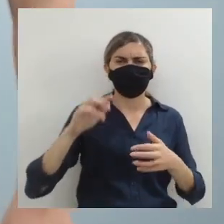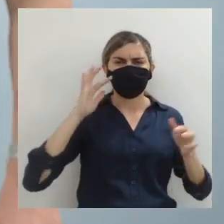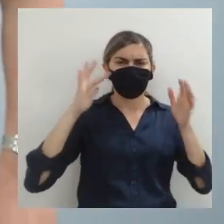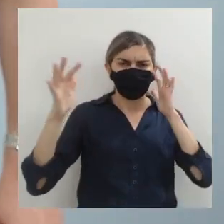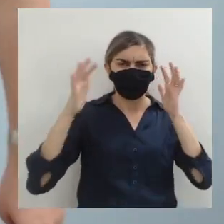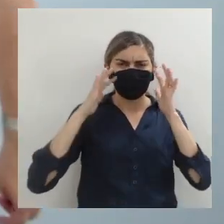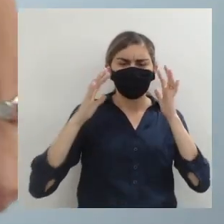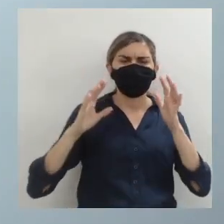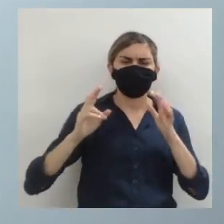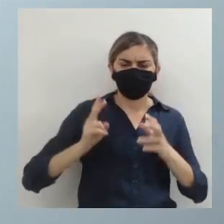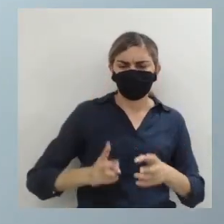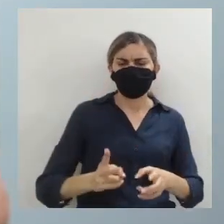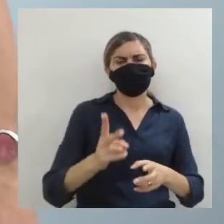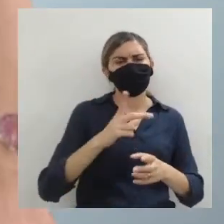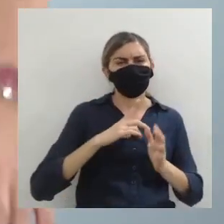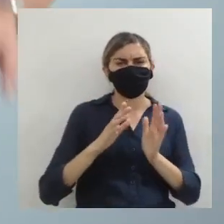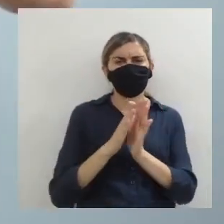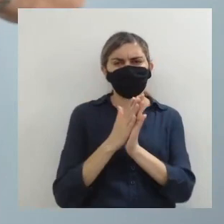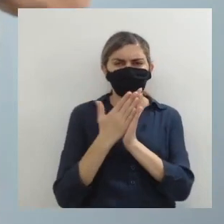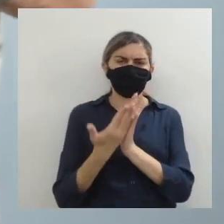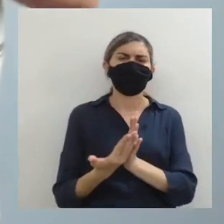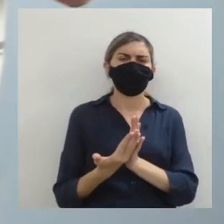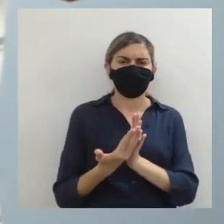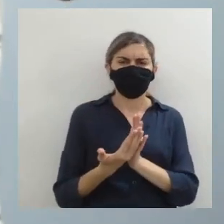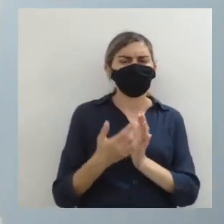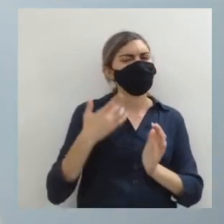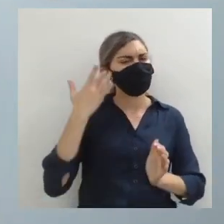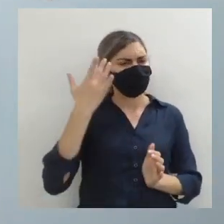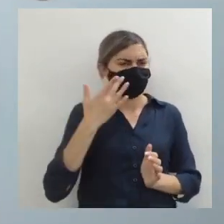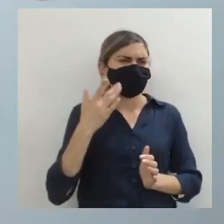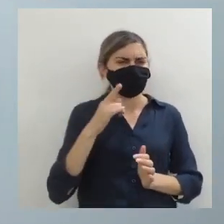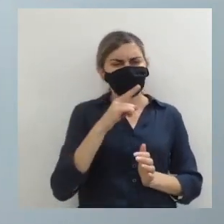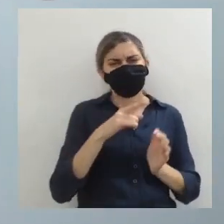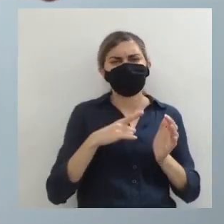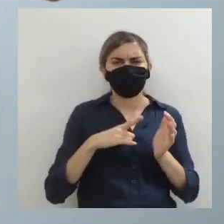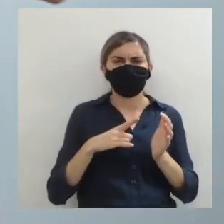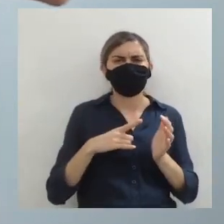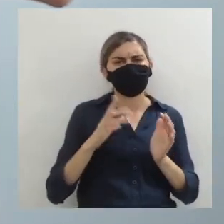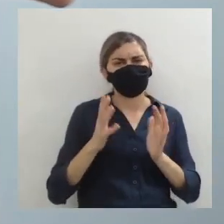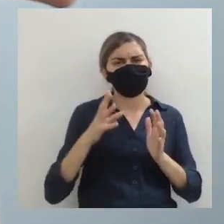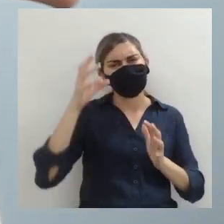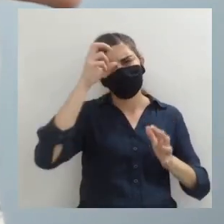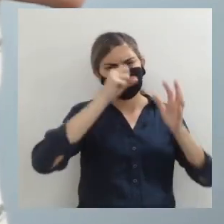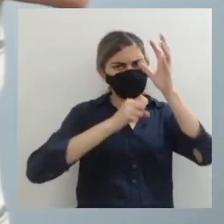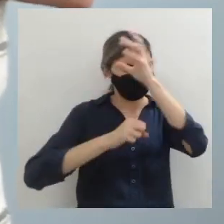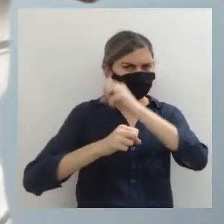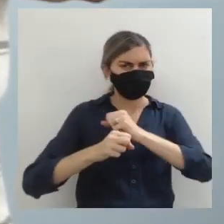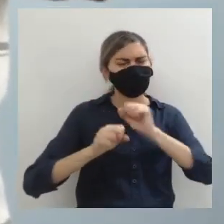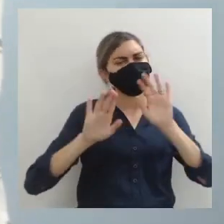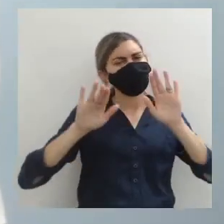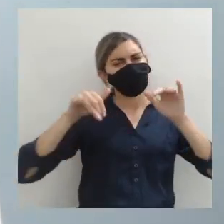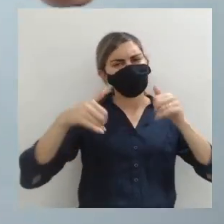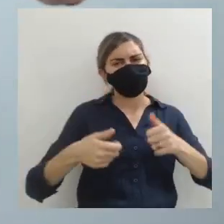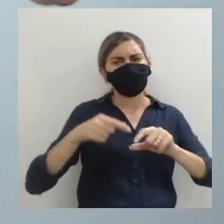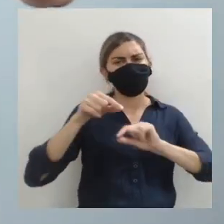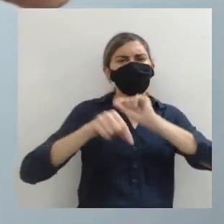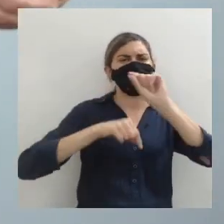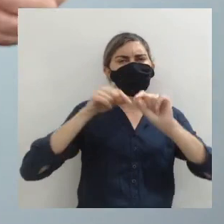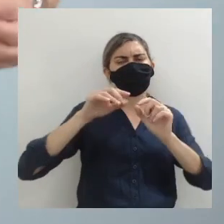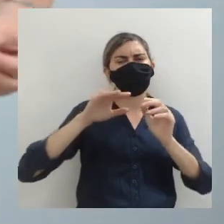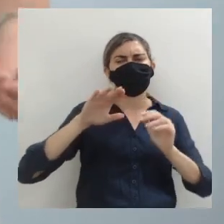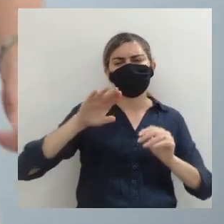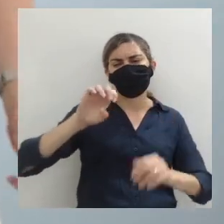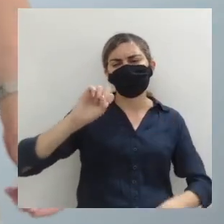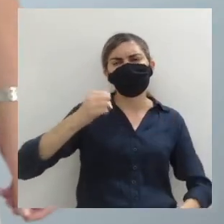revelações contidas na Bíblia Sagrada. Eu acho que até aí nós já estamos aprendendo muito bem sobre o que é a